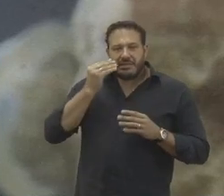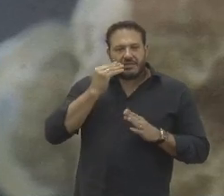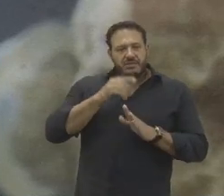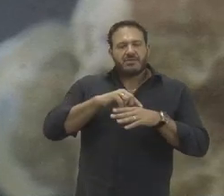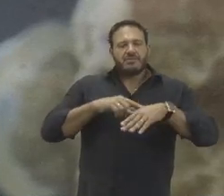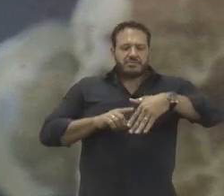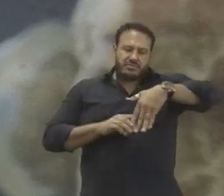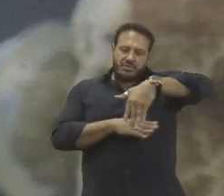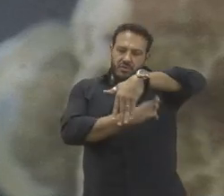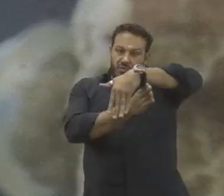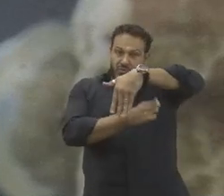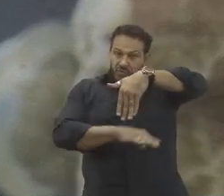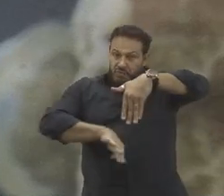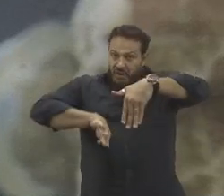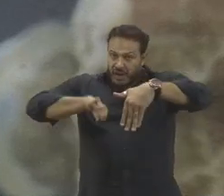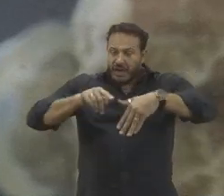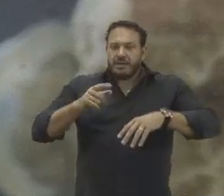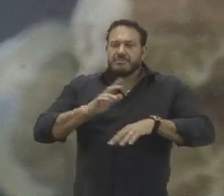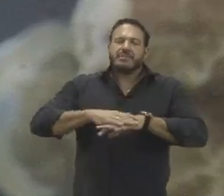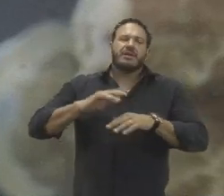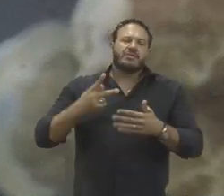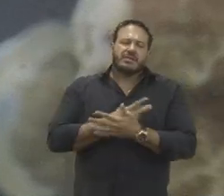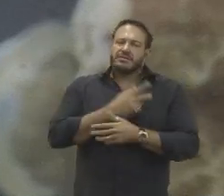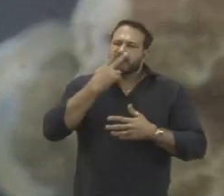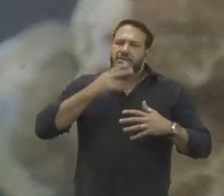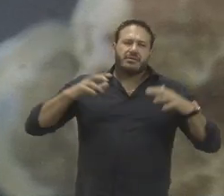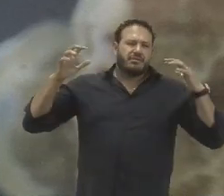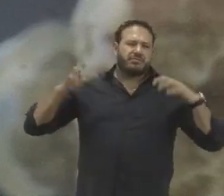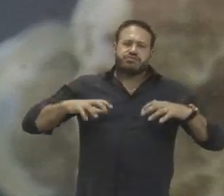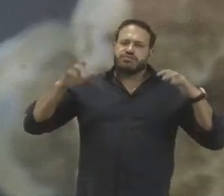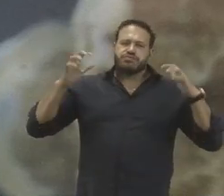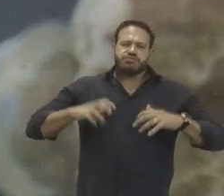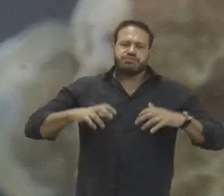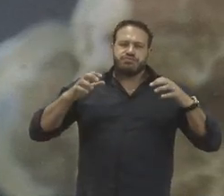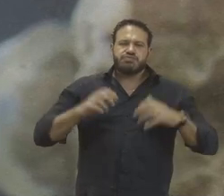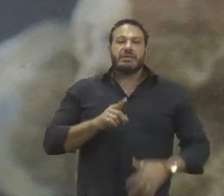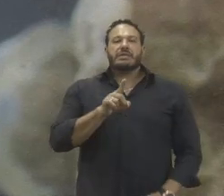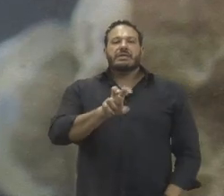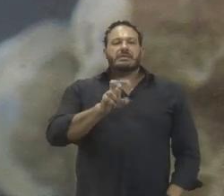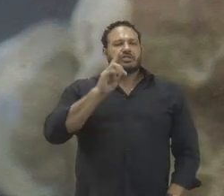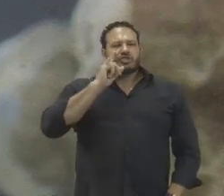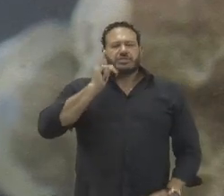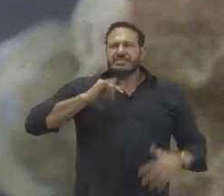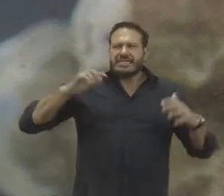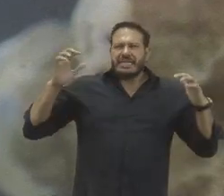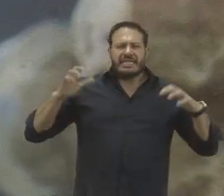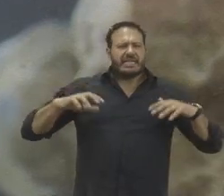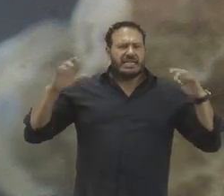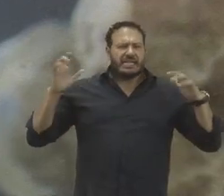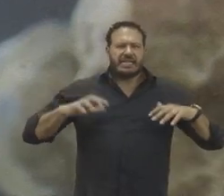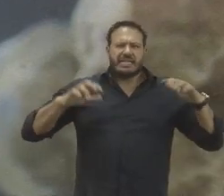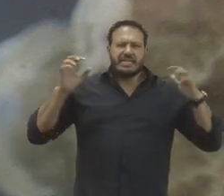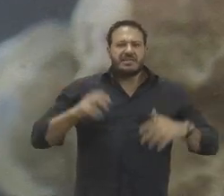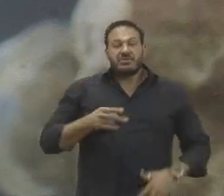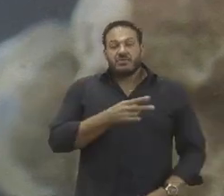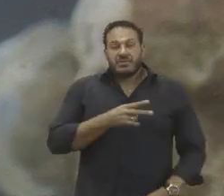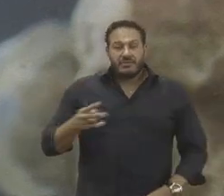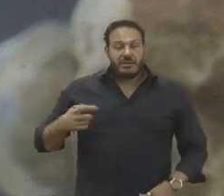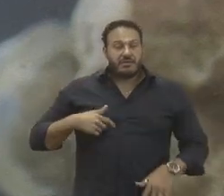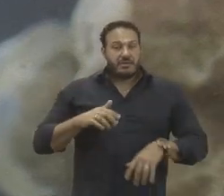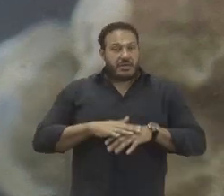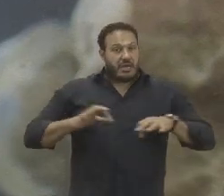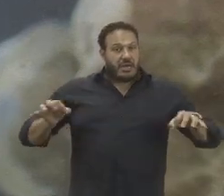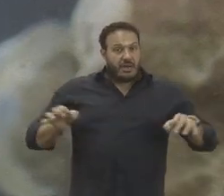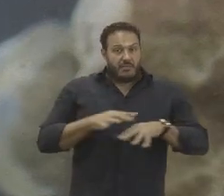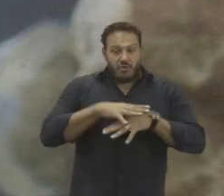pegaram uma uma tempestade Horrorosa que durou duas semanas contínuas assim né quando acabou